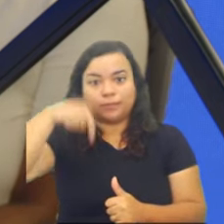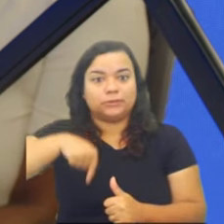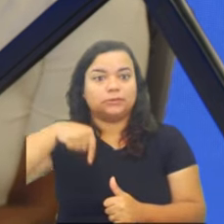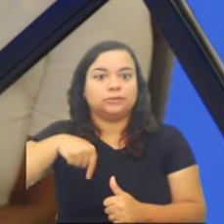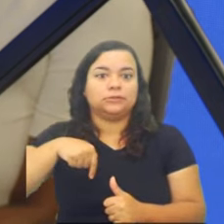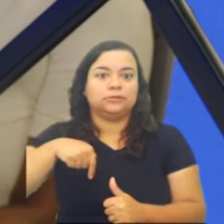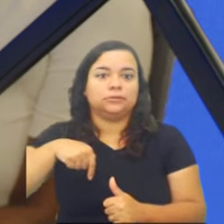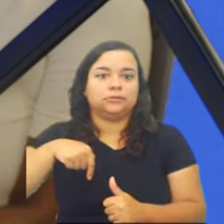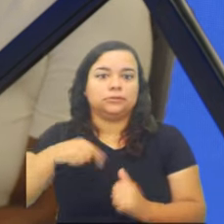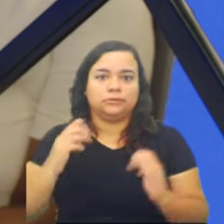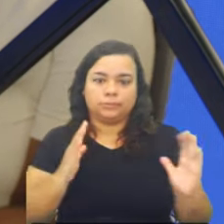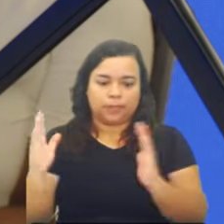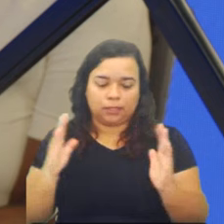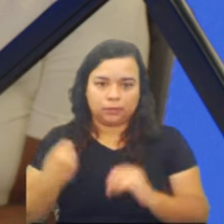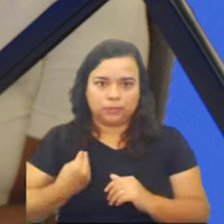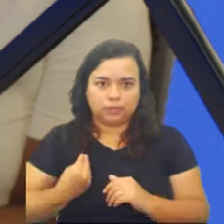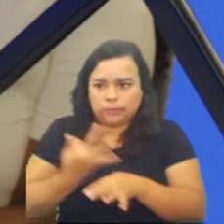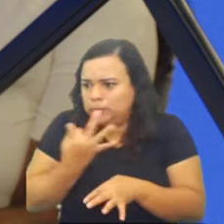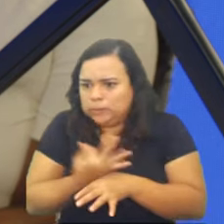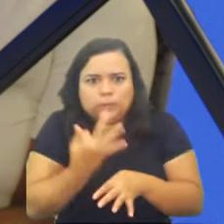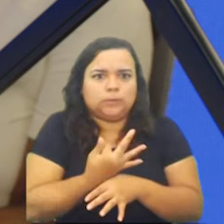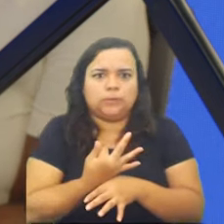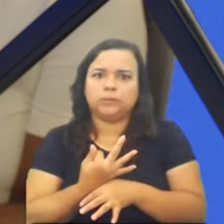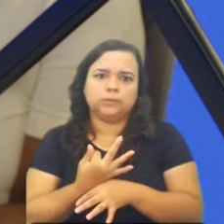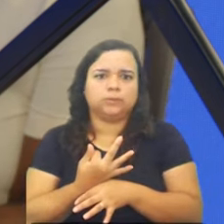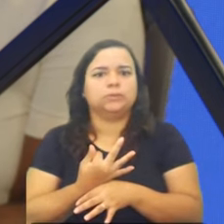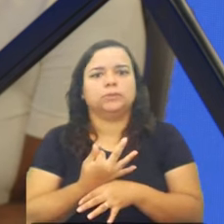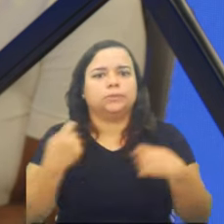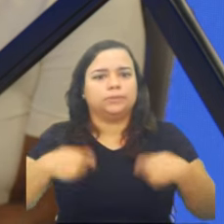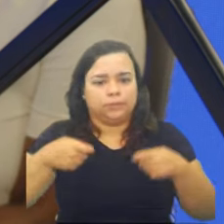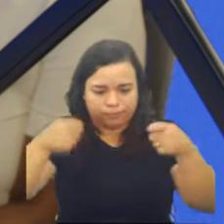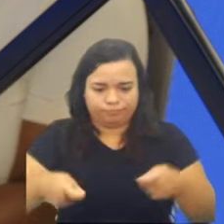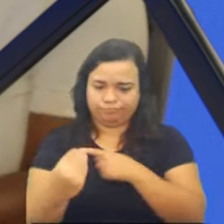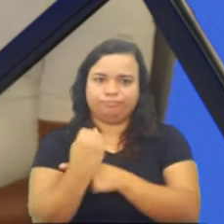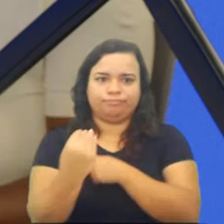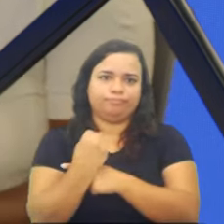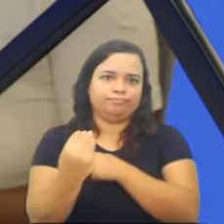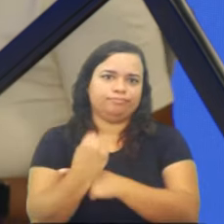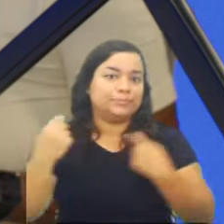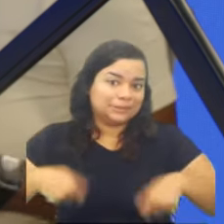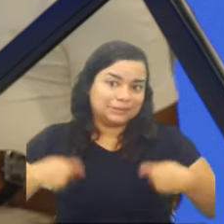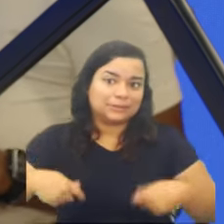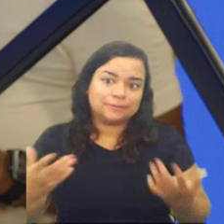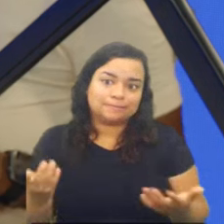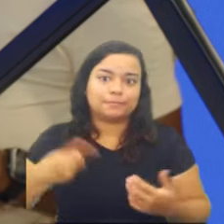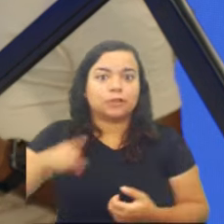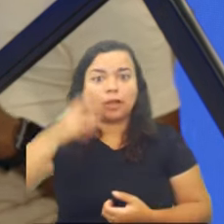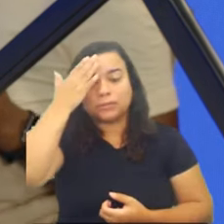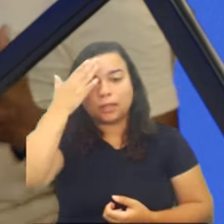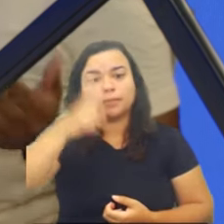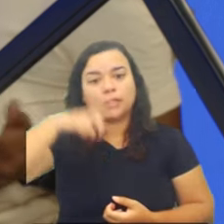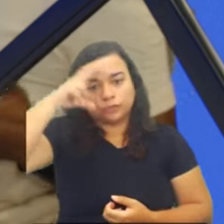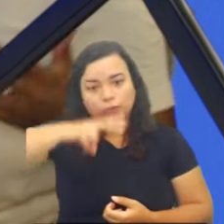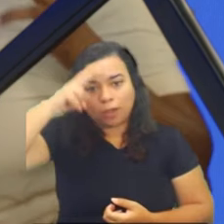um estado eu acho que a gente de um estágio de sobrevivência todo mundo que é você tem que se manter você tem que viver a gente tem E